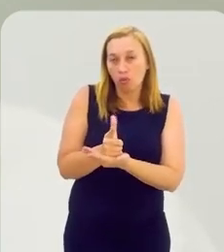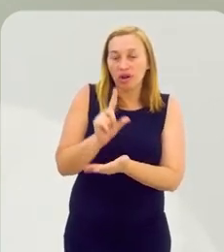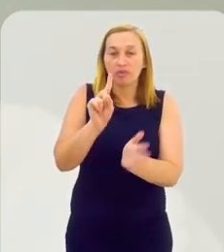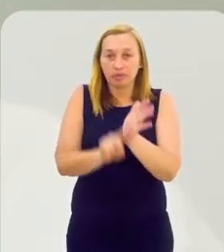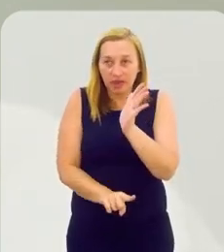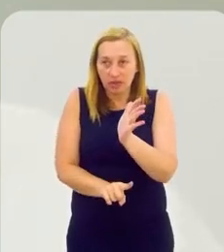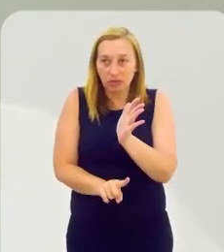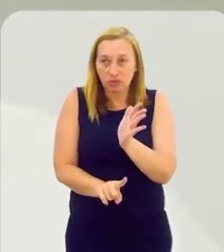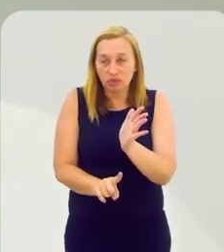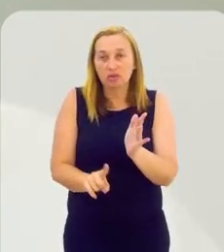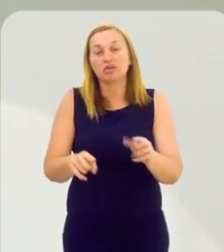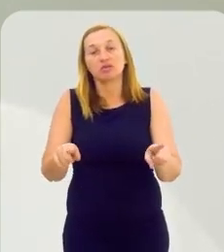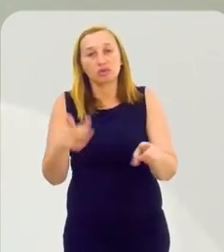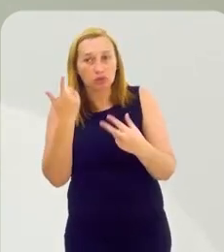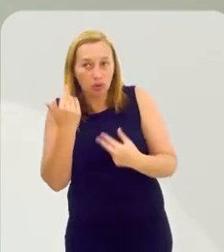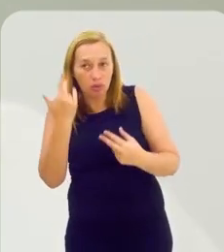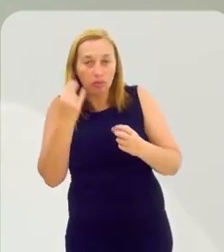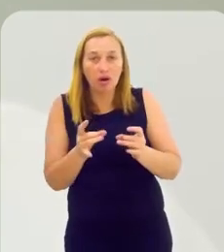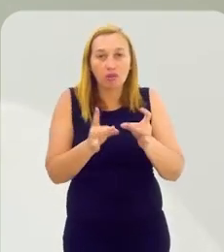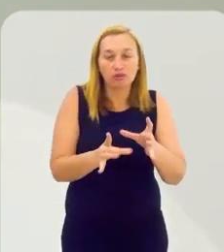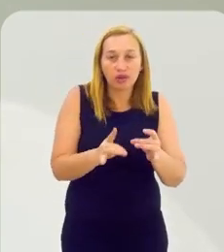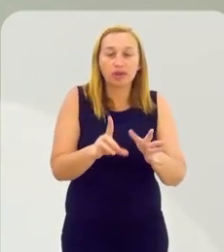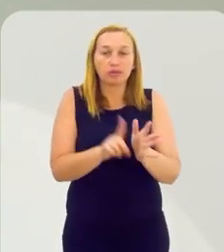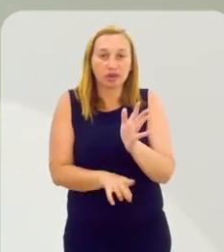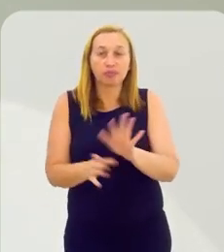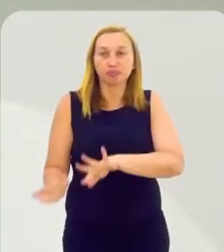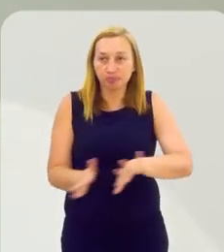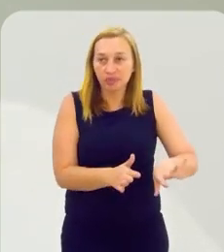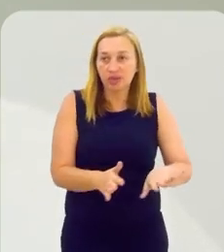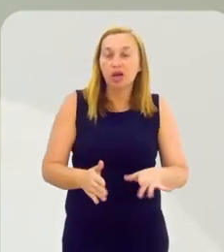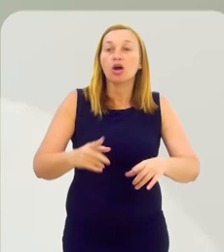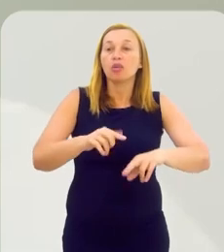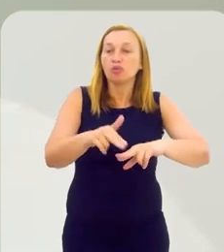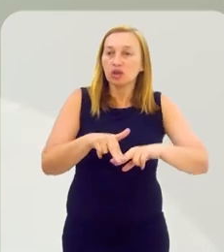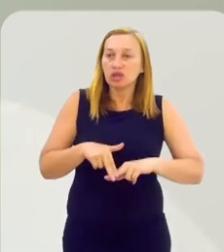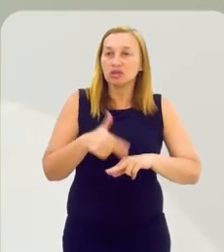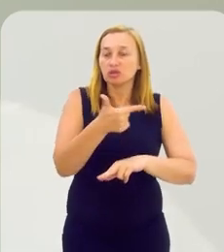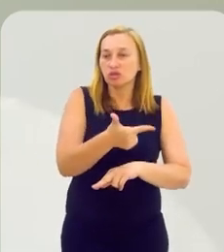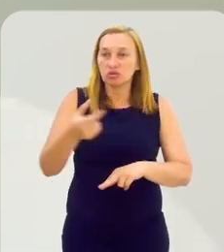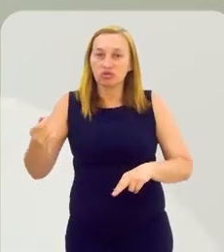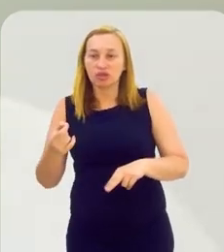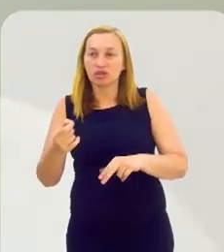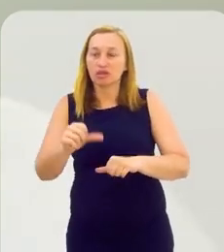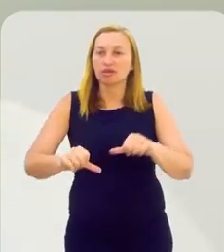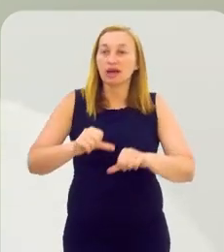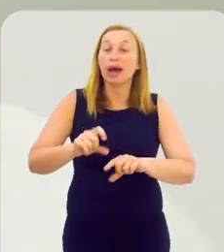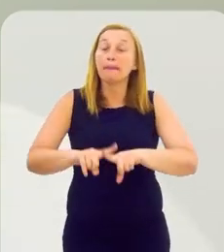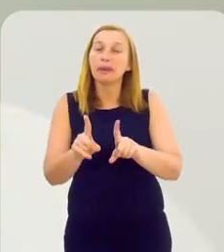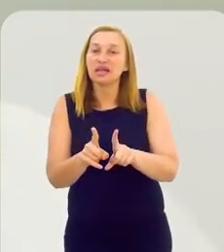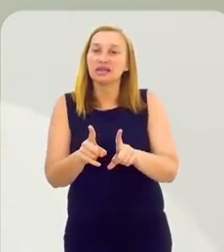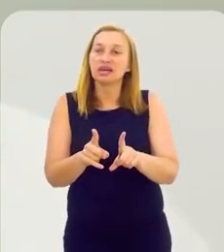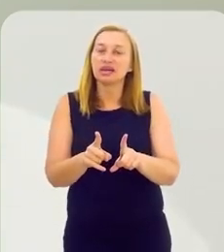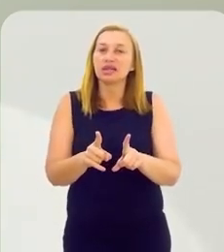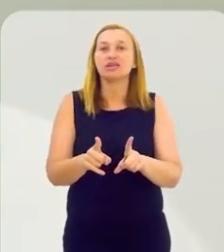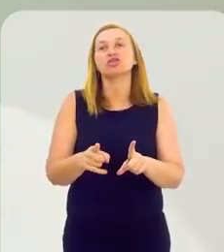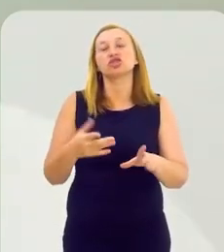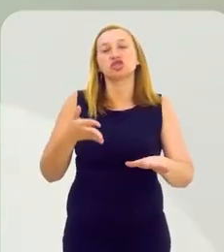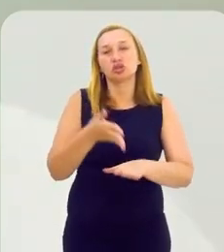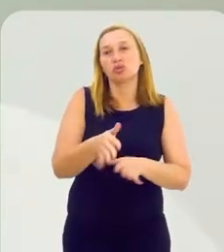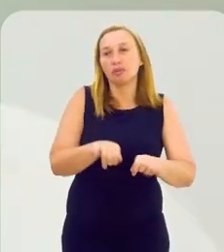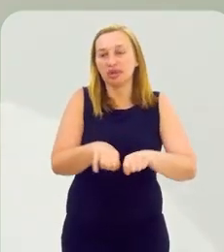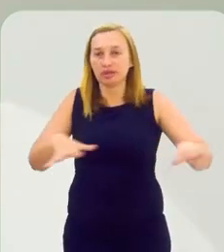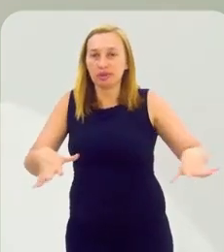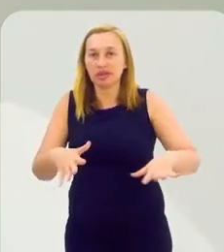menos, emprega menos, daí por diante. Bom, o início de 2020 apontava uma virada, aí que veio a pandemia. Então, essa é a segunda